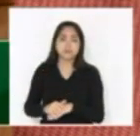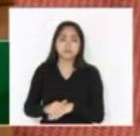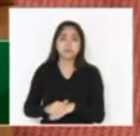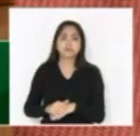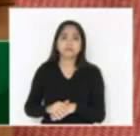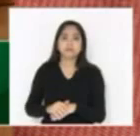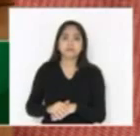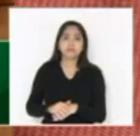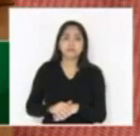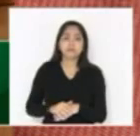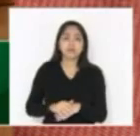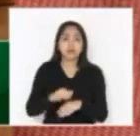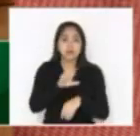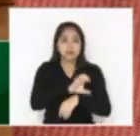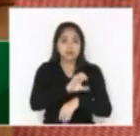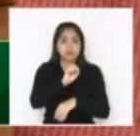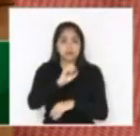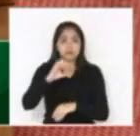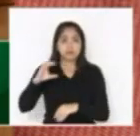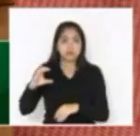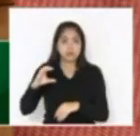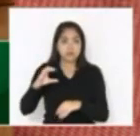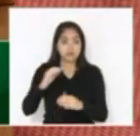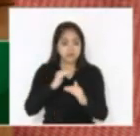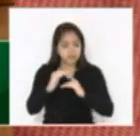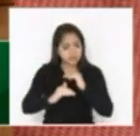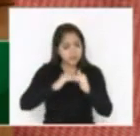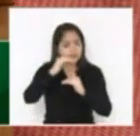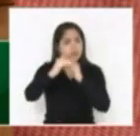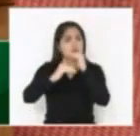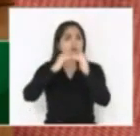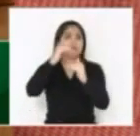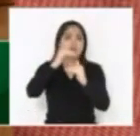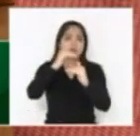Catarina cresceu com a descentralização por